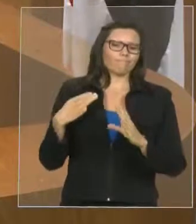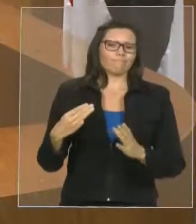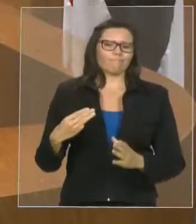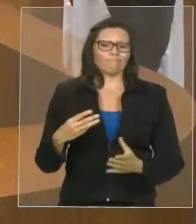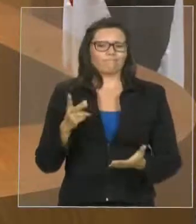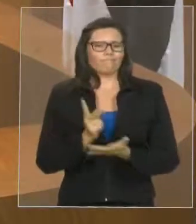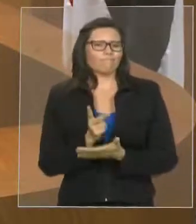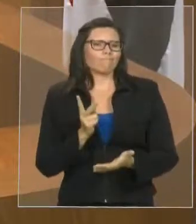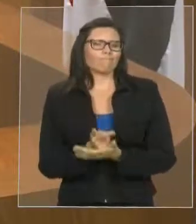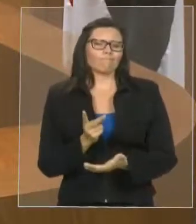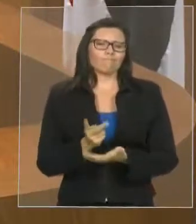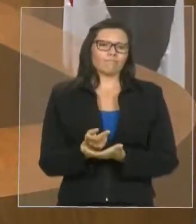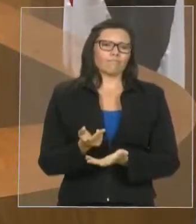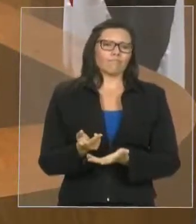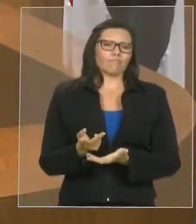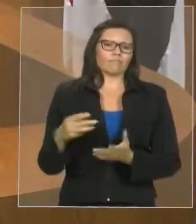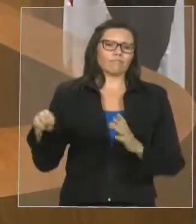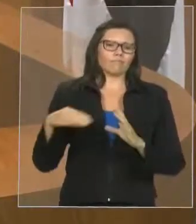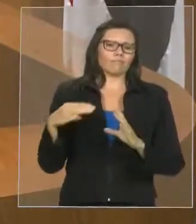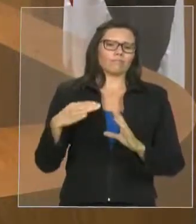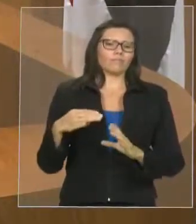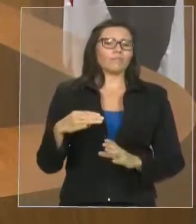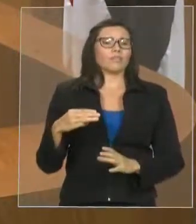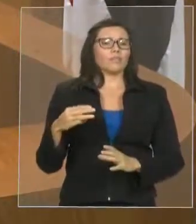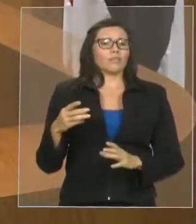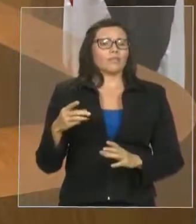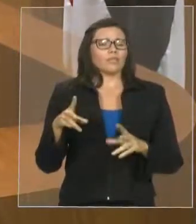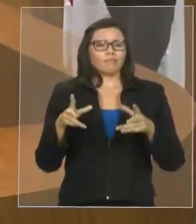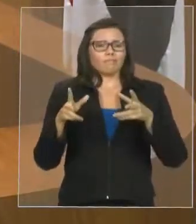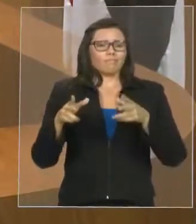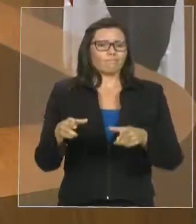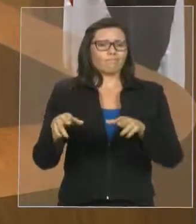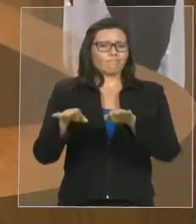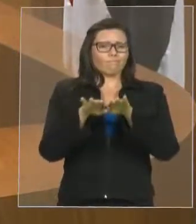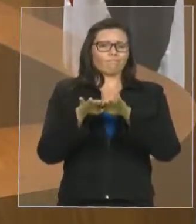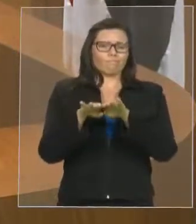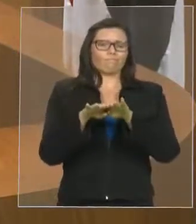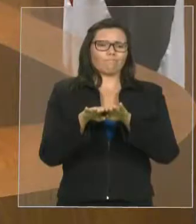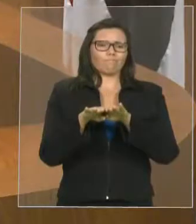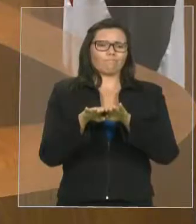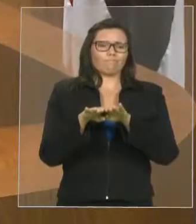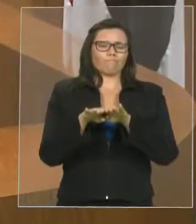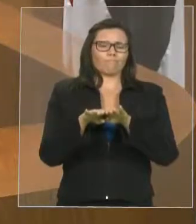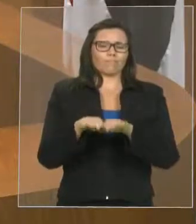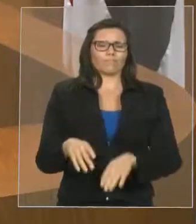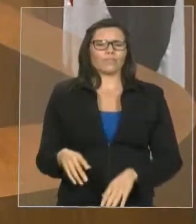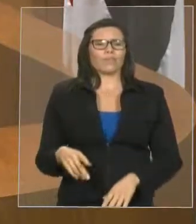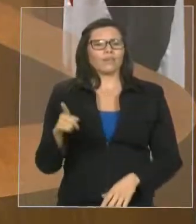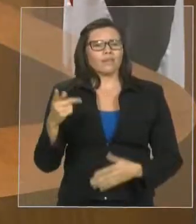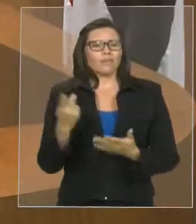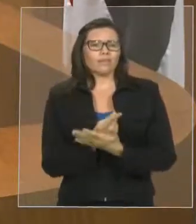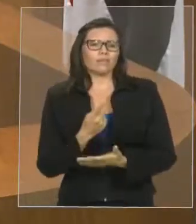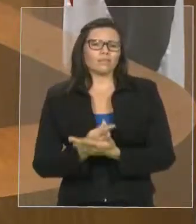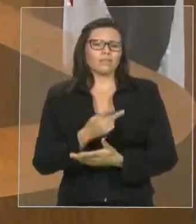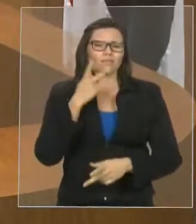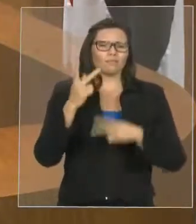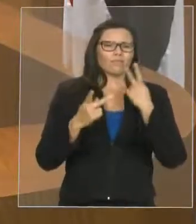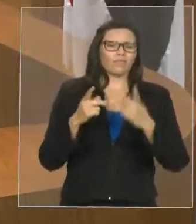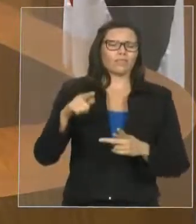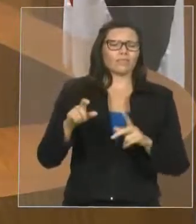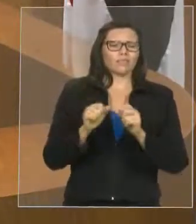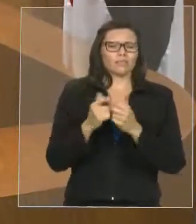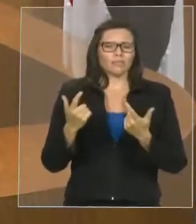estão valendo. Portanto, nada mais equivocado do que dizer que essa casa tentar discutir de forma